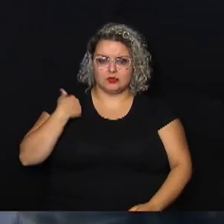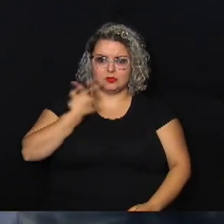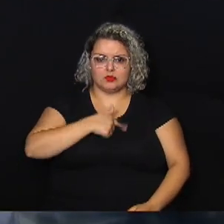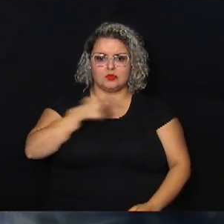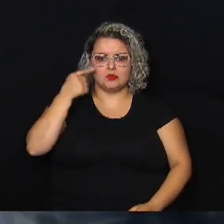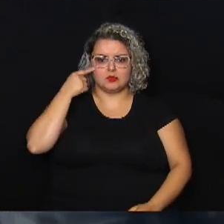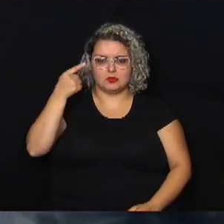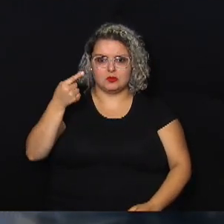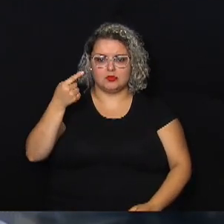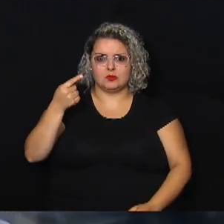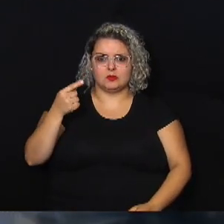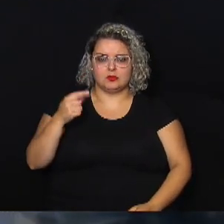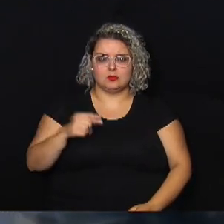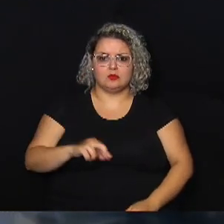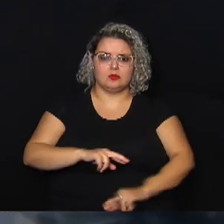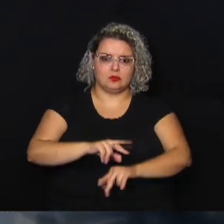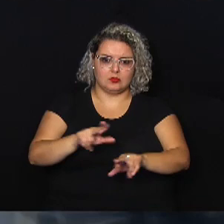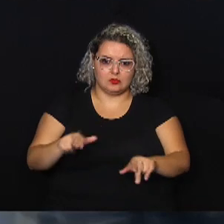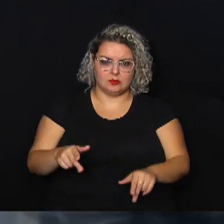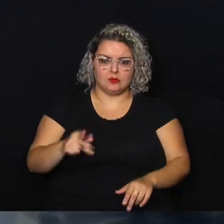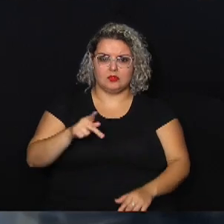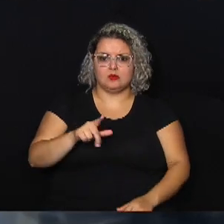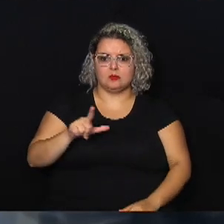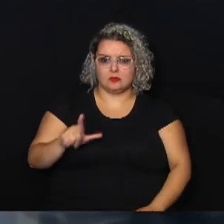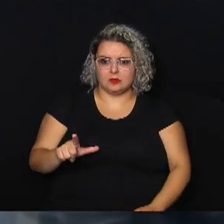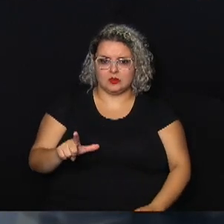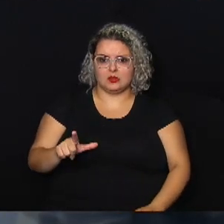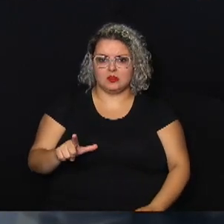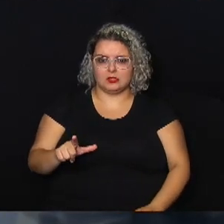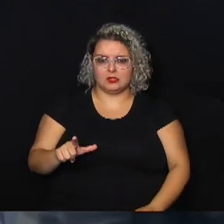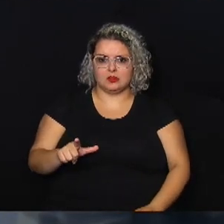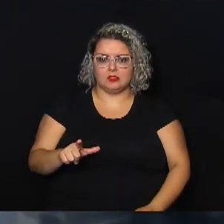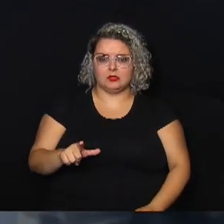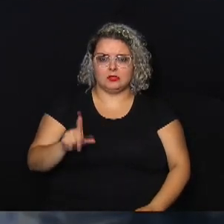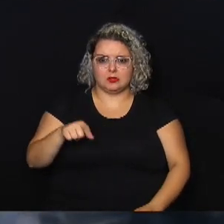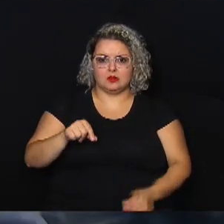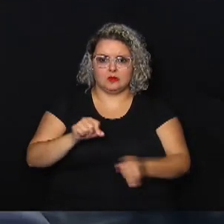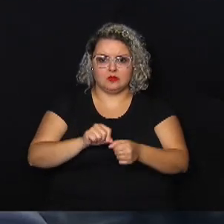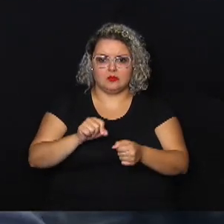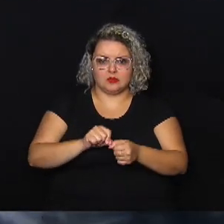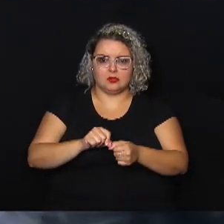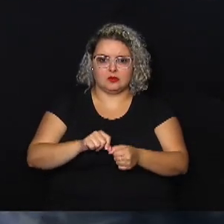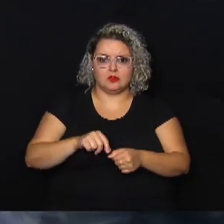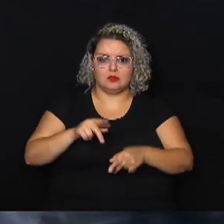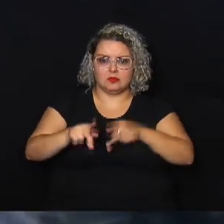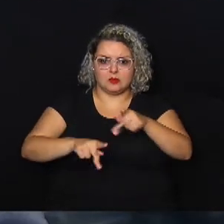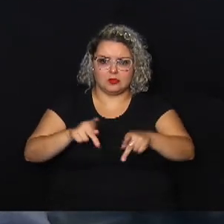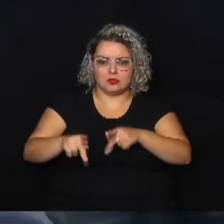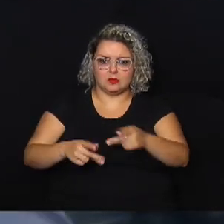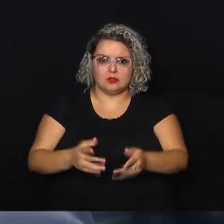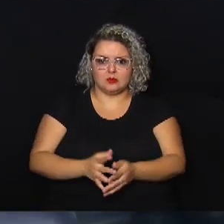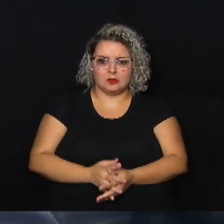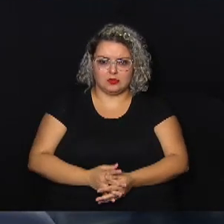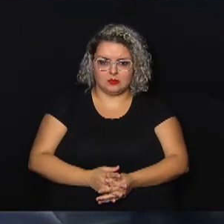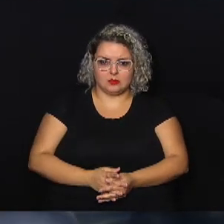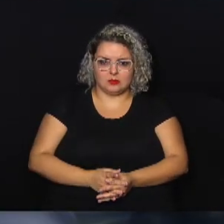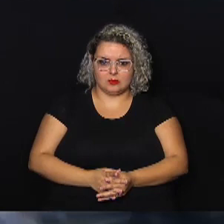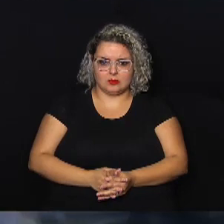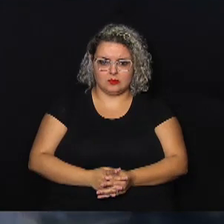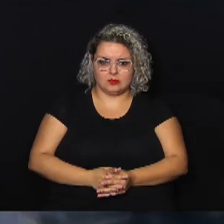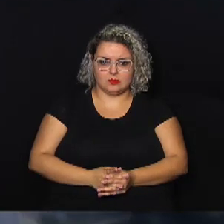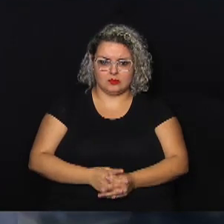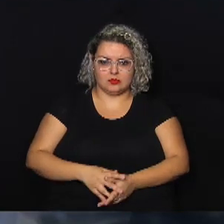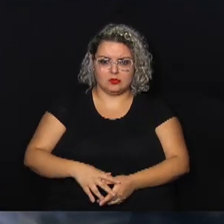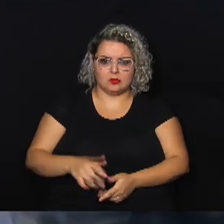ideias, muitos dos nossos PLs, eles são feitos pela população, por uma demanda que a população nos trouxe.